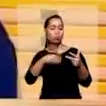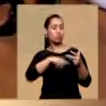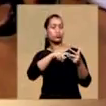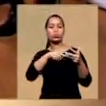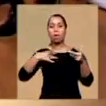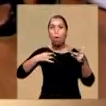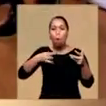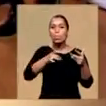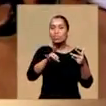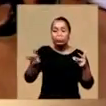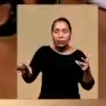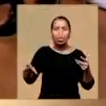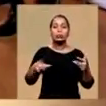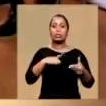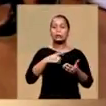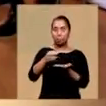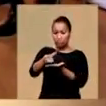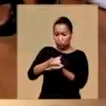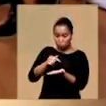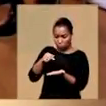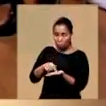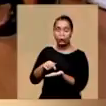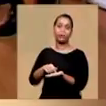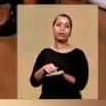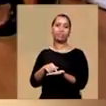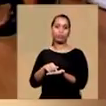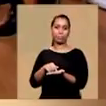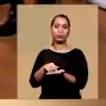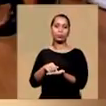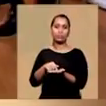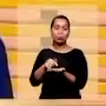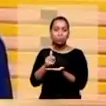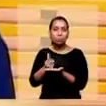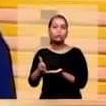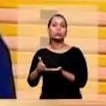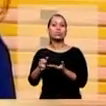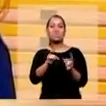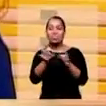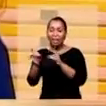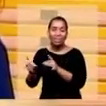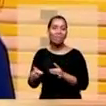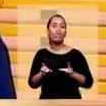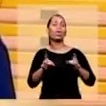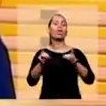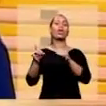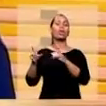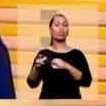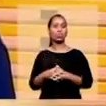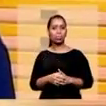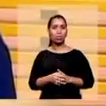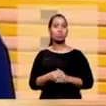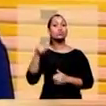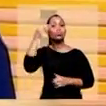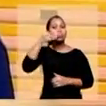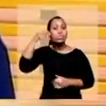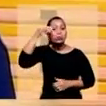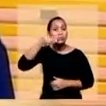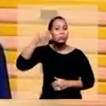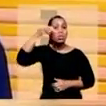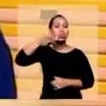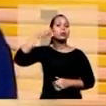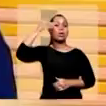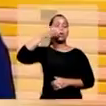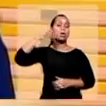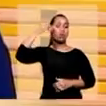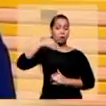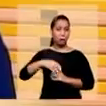roupa. E ela tem lá um currículo, né, de iniciativa, de vendas, uma outra experiência até